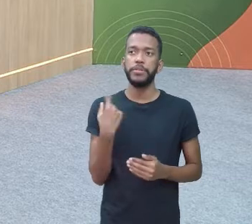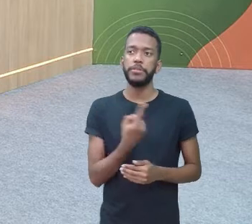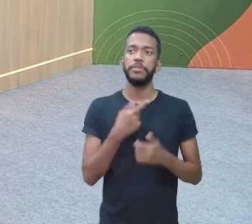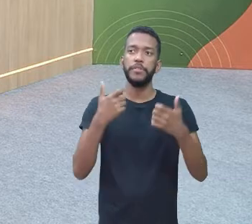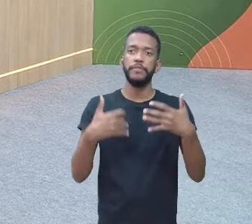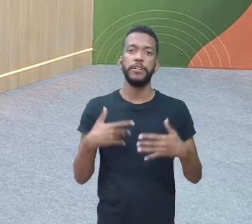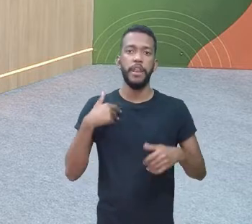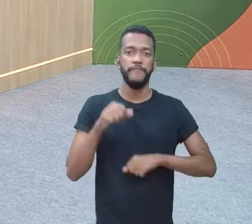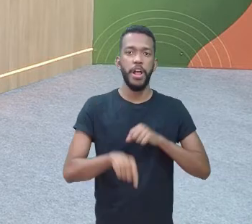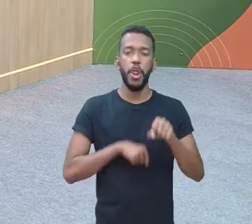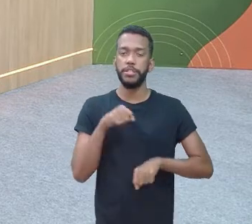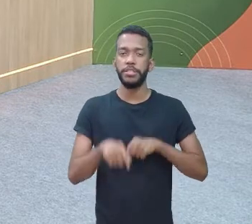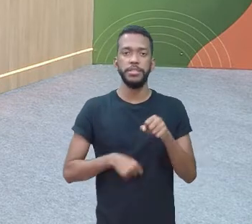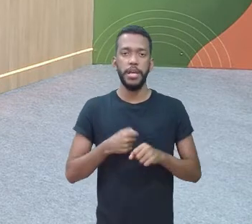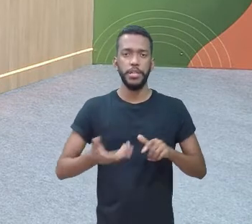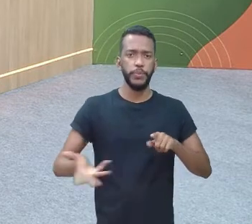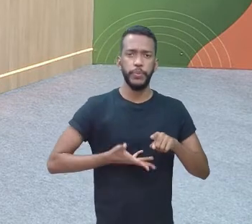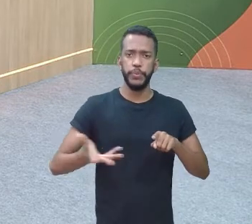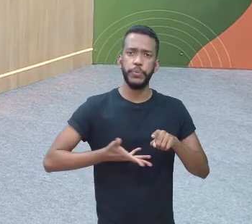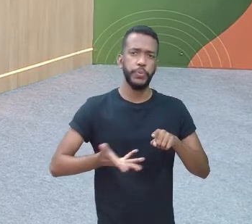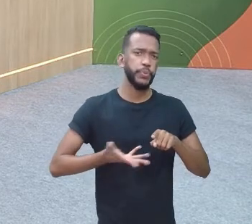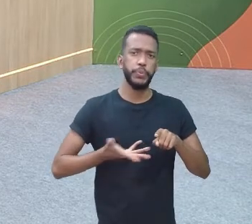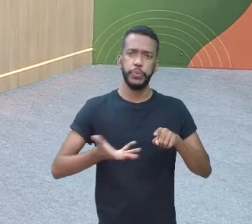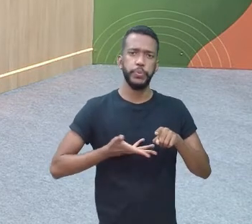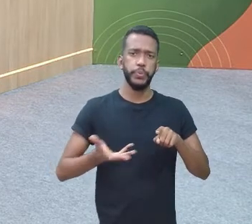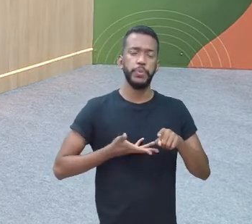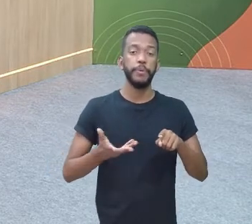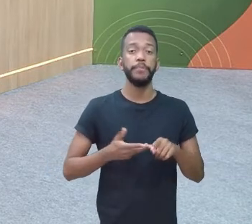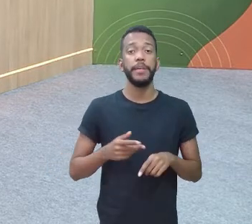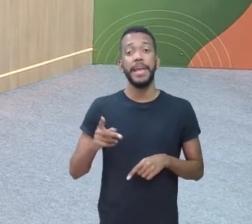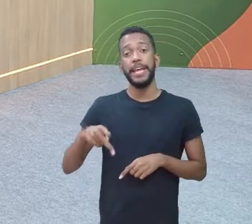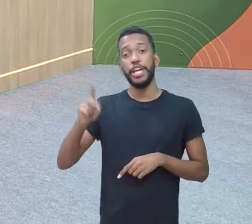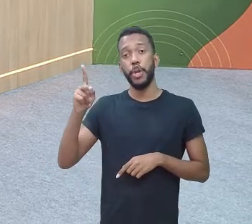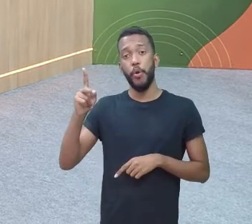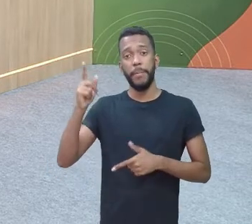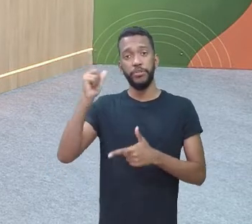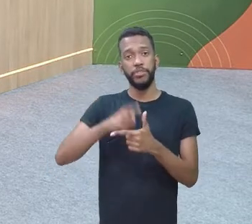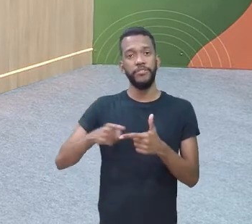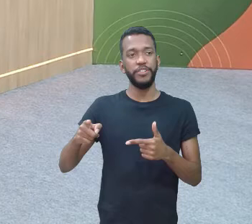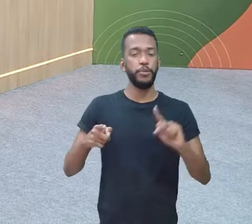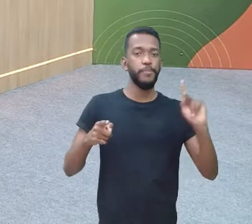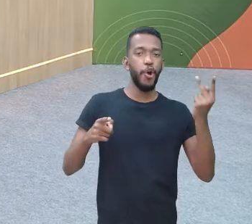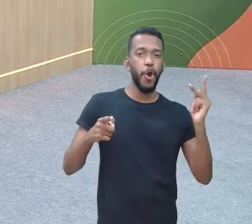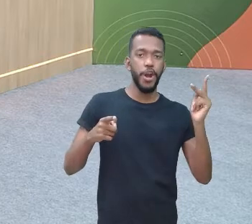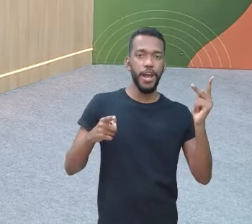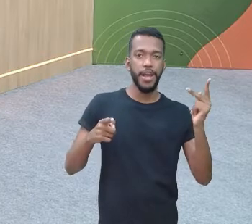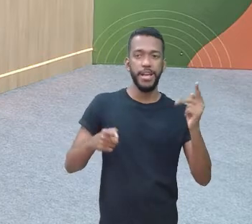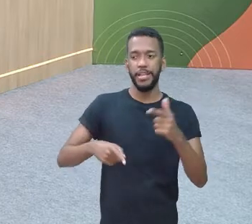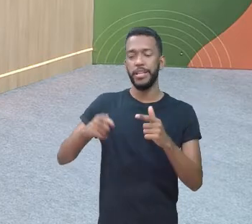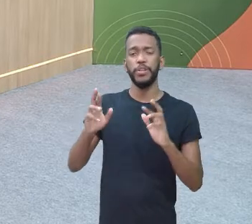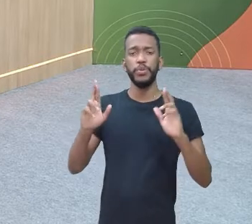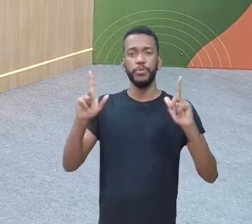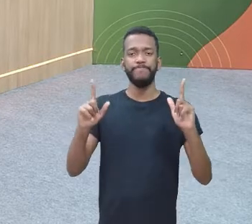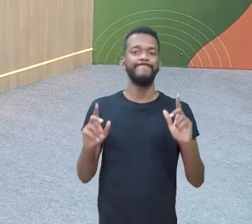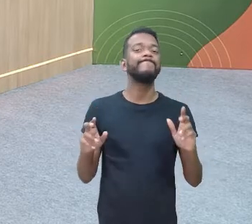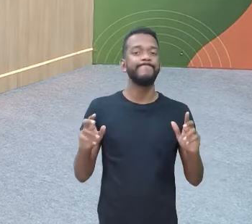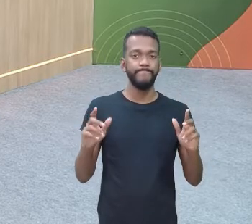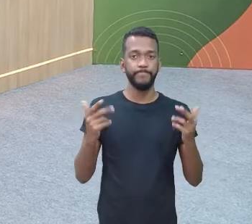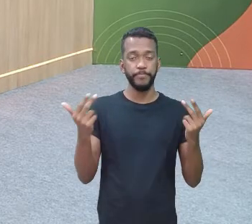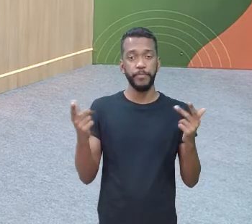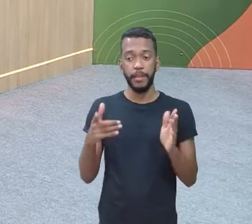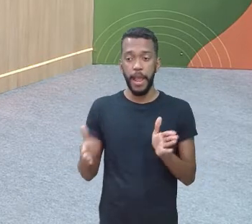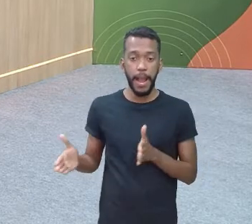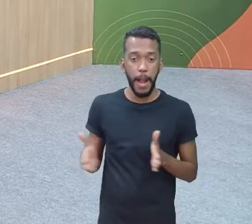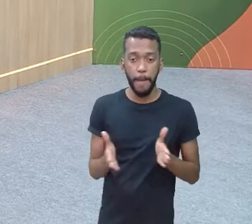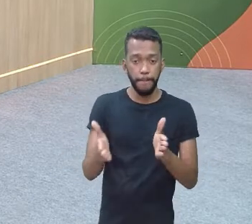fazendo velocidade, né? Quilômetros dividido por hora. Então, a gente tem duas coisas que são diferentes. O caminho